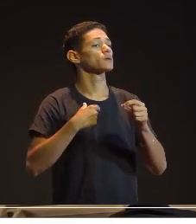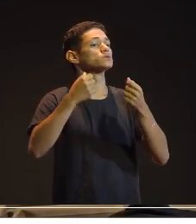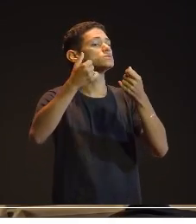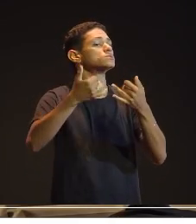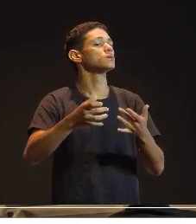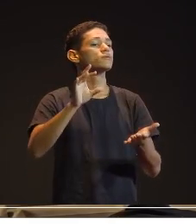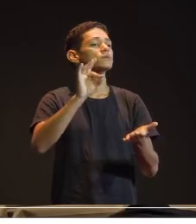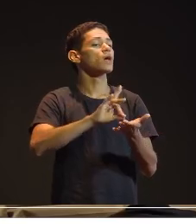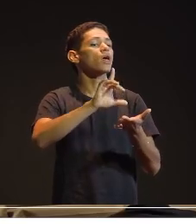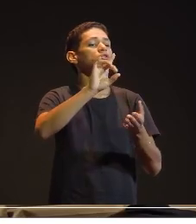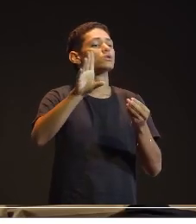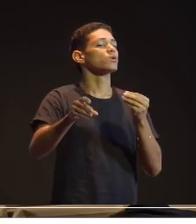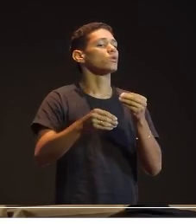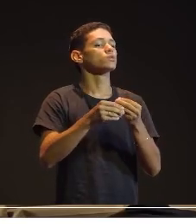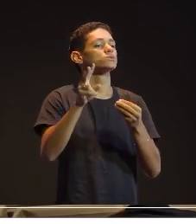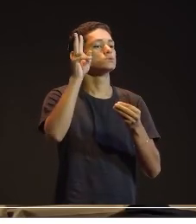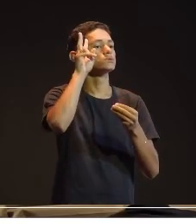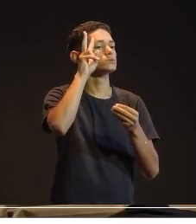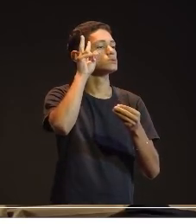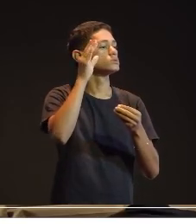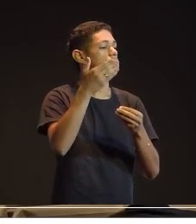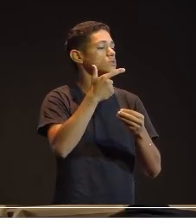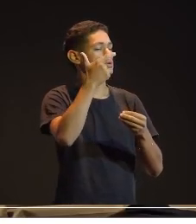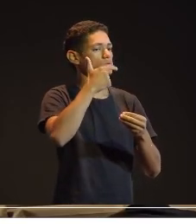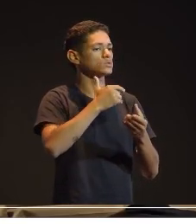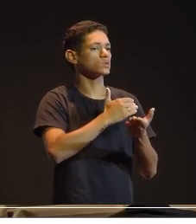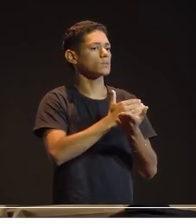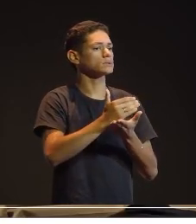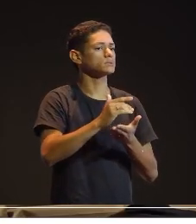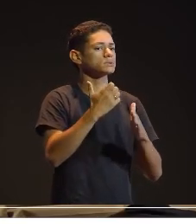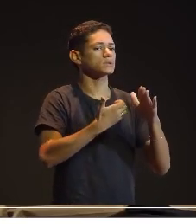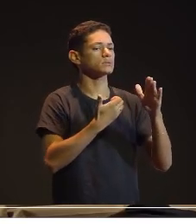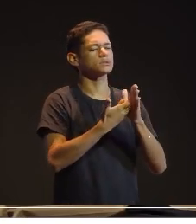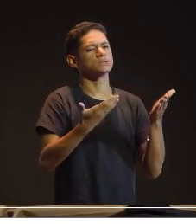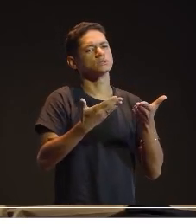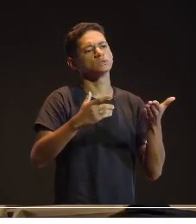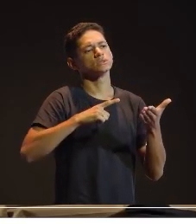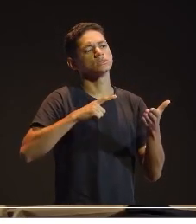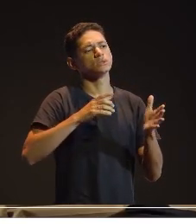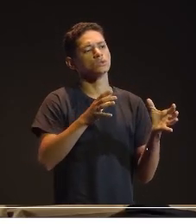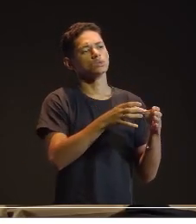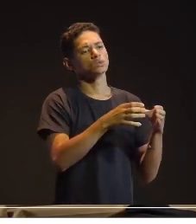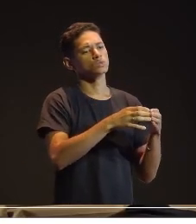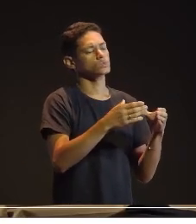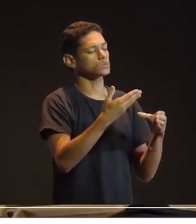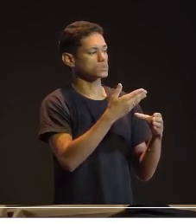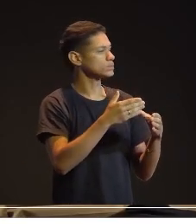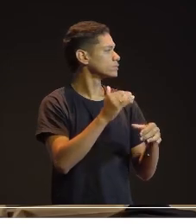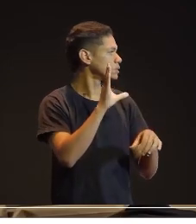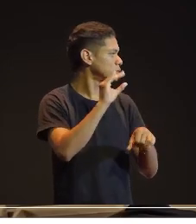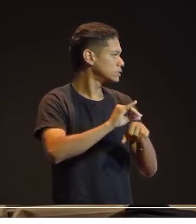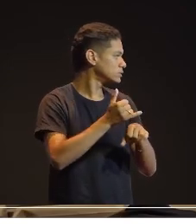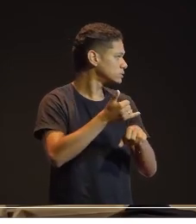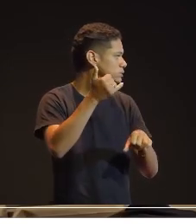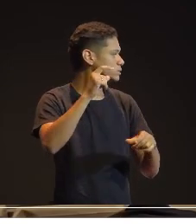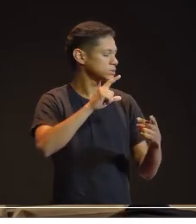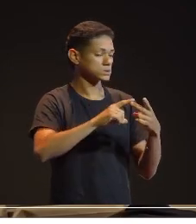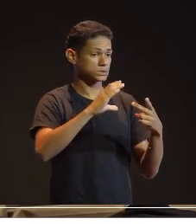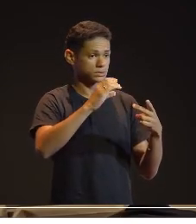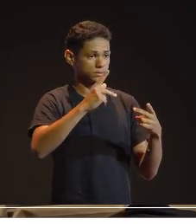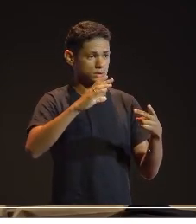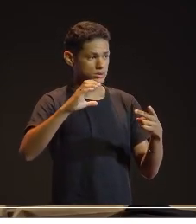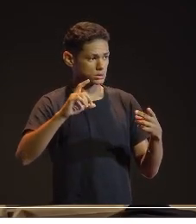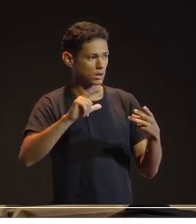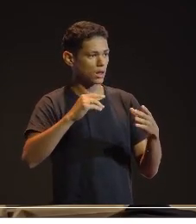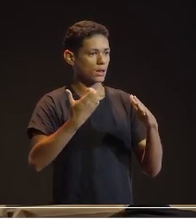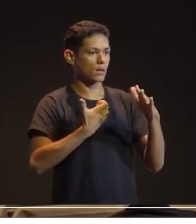falar, na verdade, é só uma conclusão da história. Ou seja, a gente começou a nossa empresa. Hoje nós temos o grupo Aiva Energia. A Aiva Solar é a nossa EPC, é